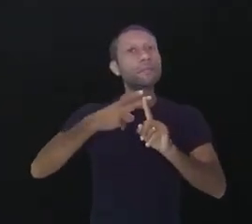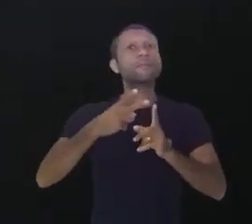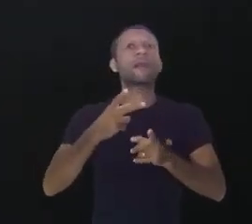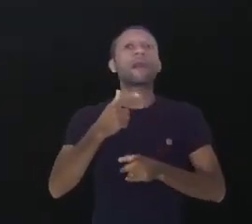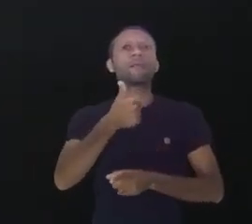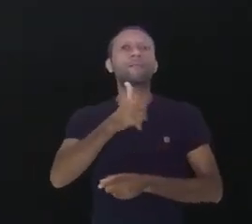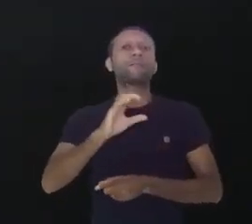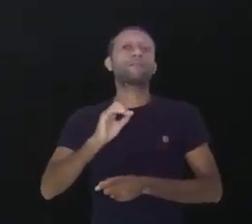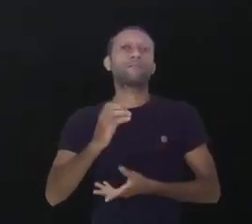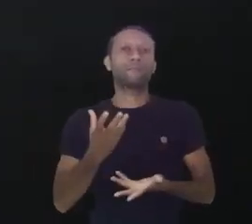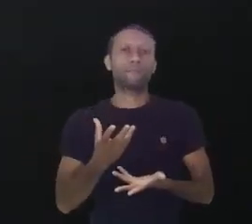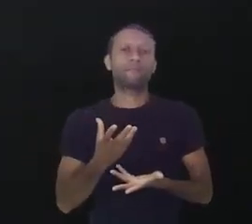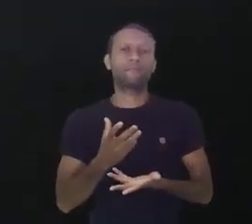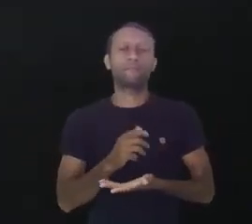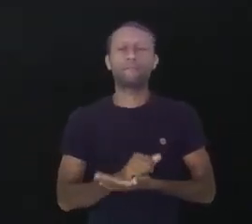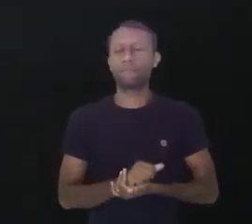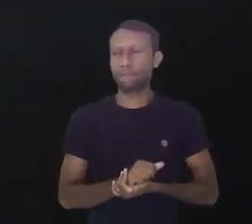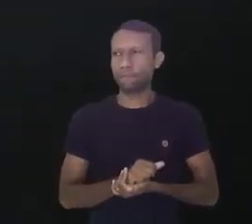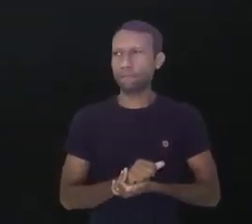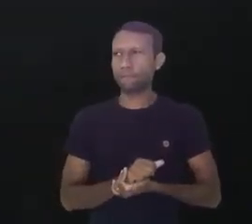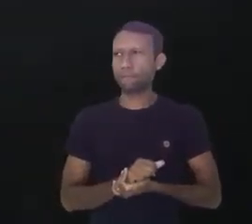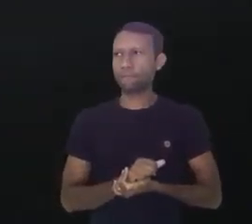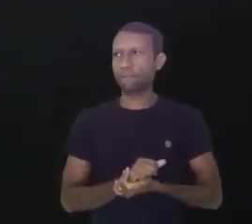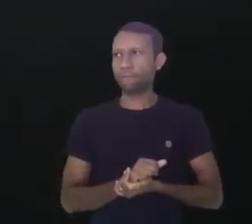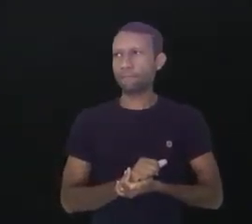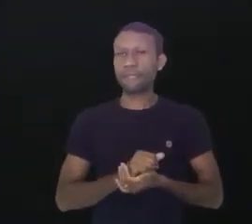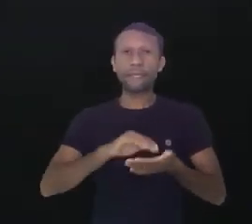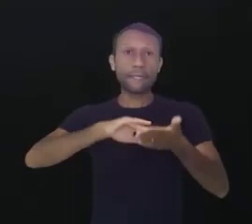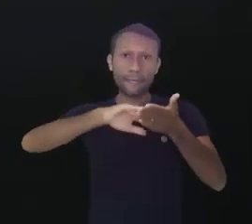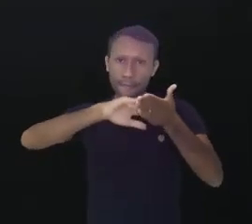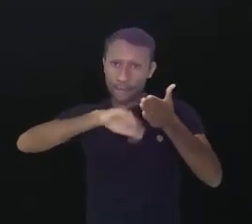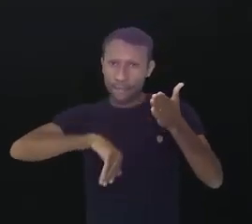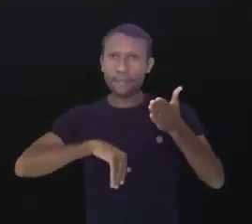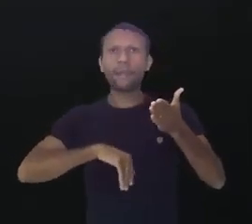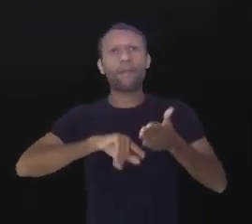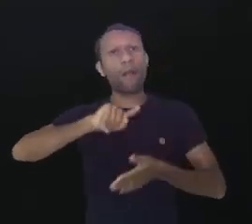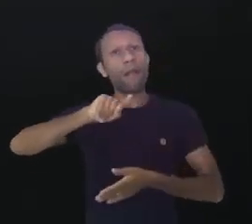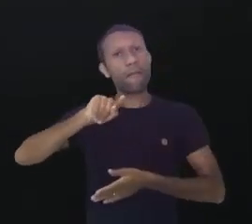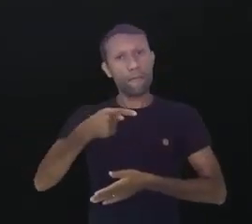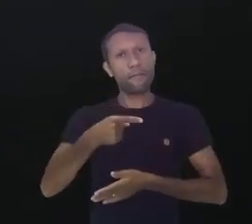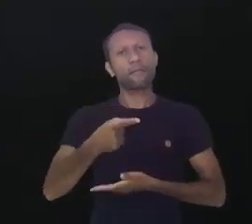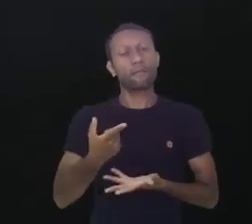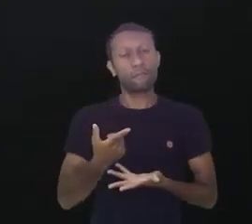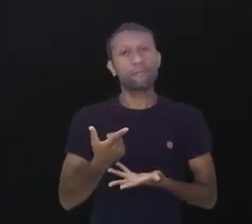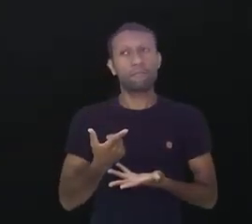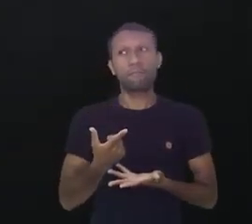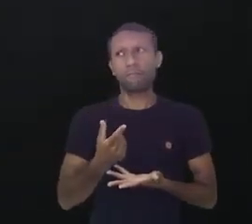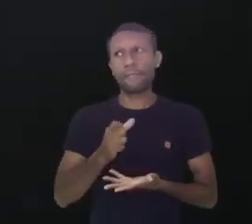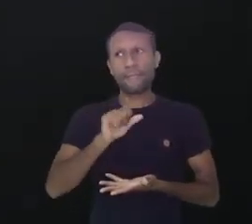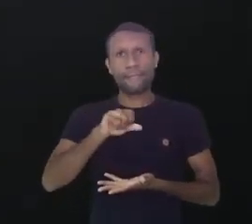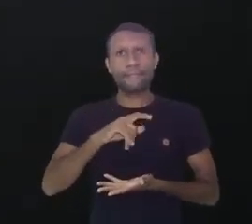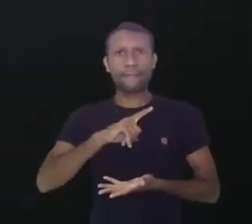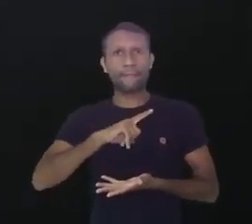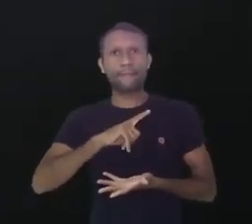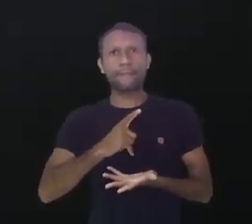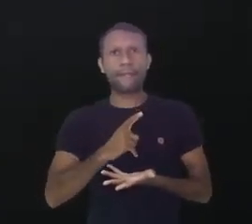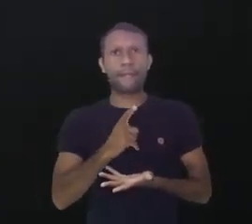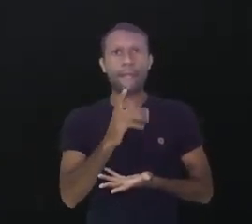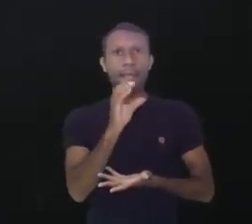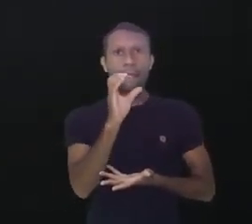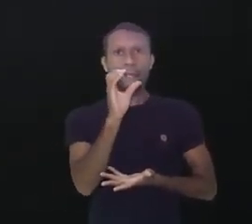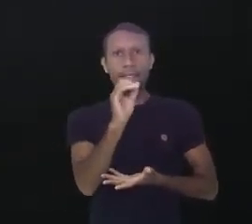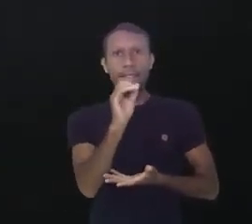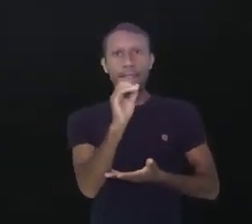o número decimal que você tem no início, tirando a vírgula. Logicamente que, se você